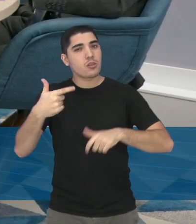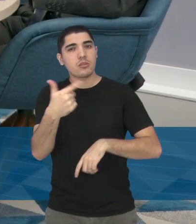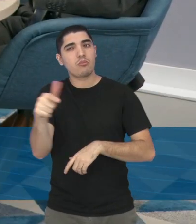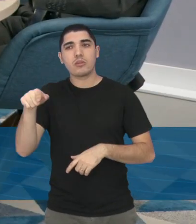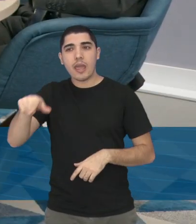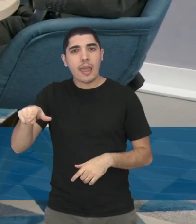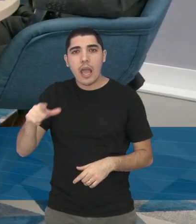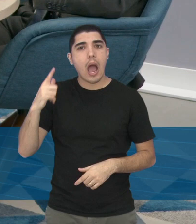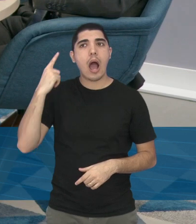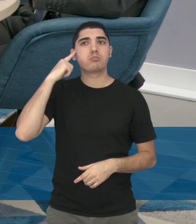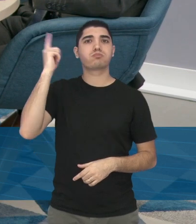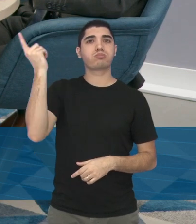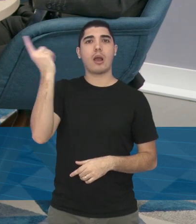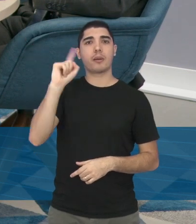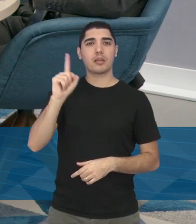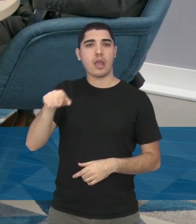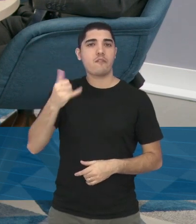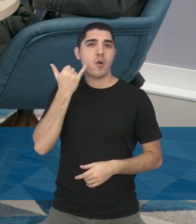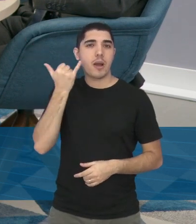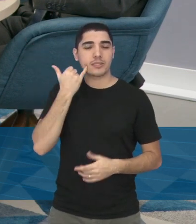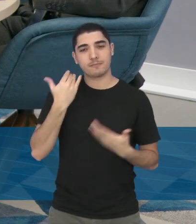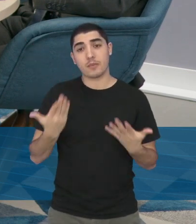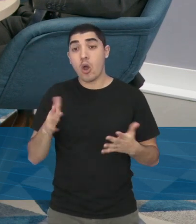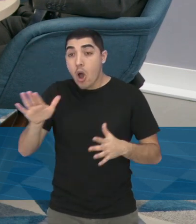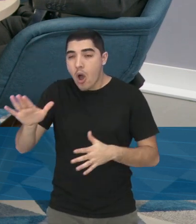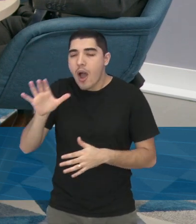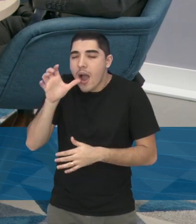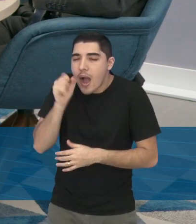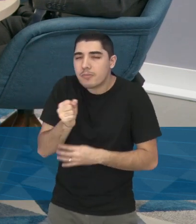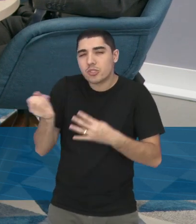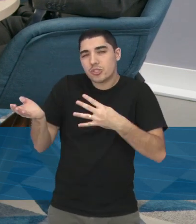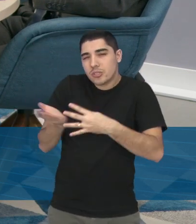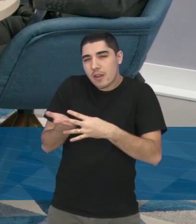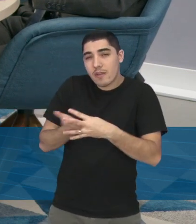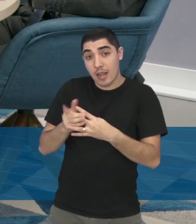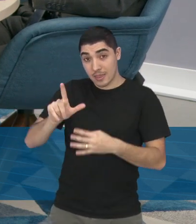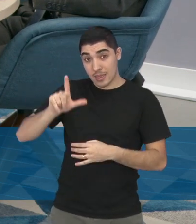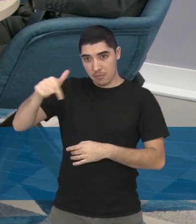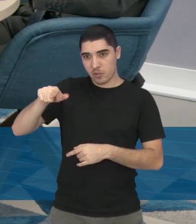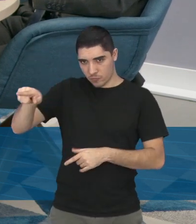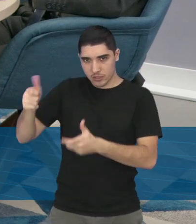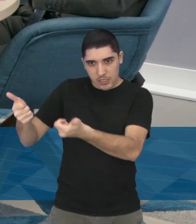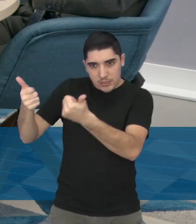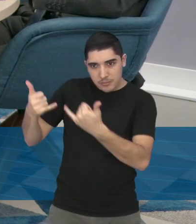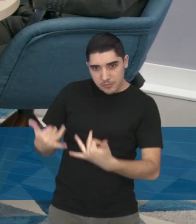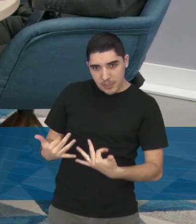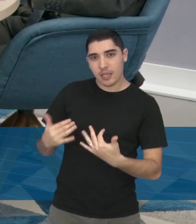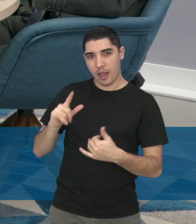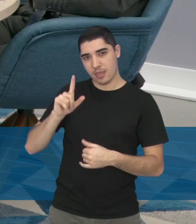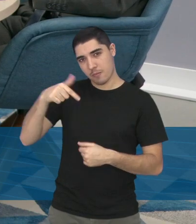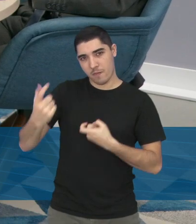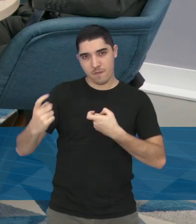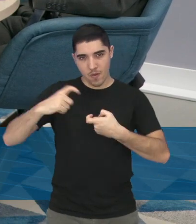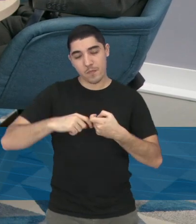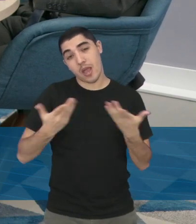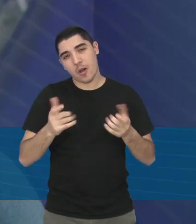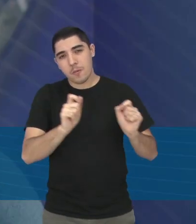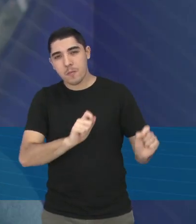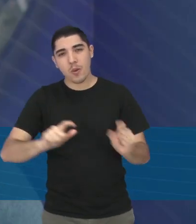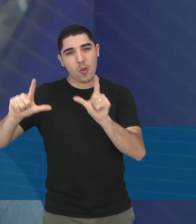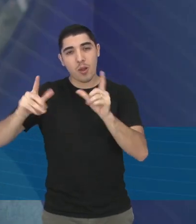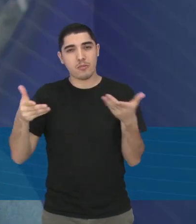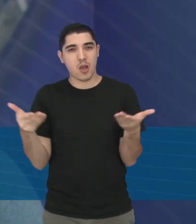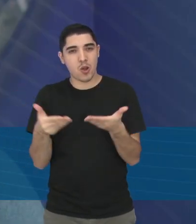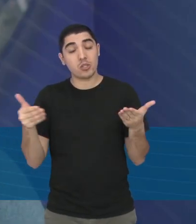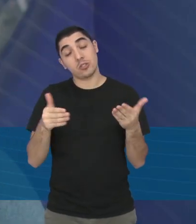informação na frente, é complicado. William, a gente vai fazer um rápido intervalo, aí depois eu passo a palavra para você na volta. O Diálogos